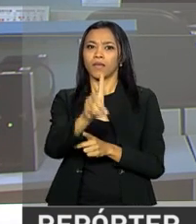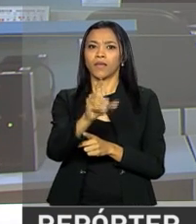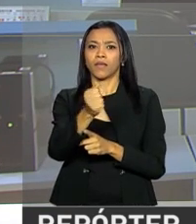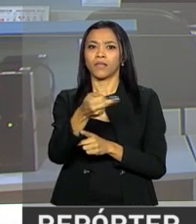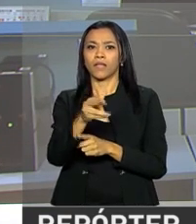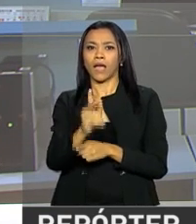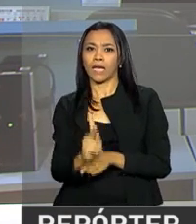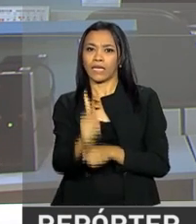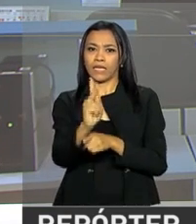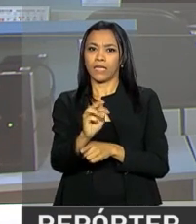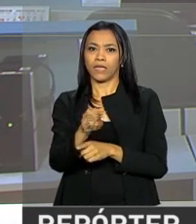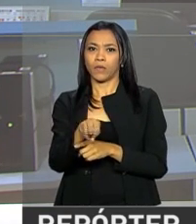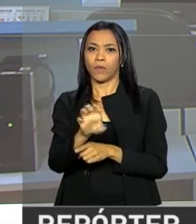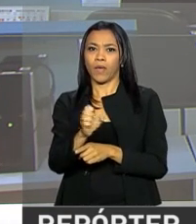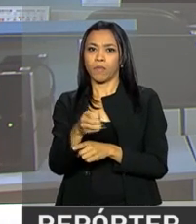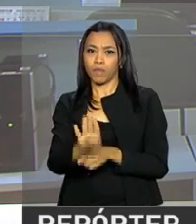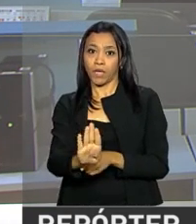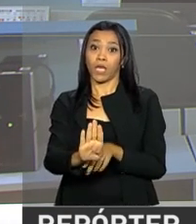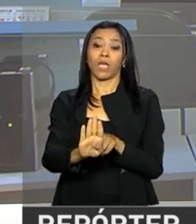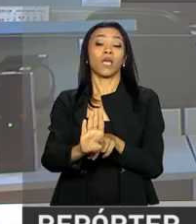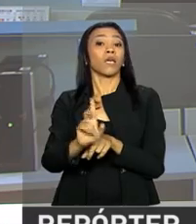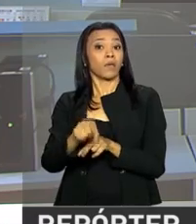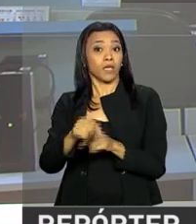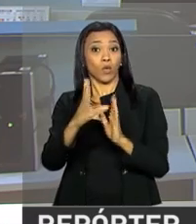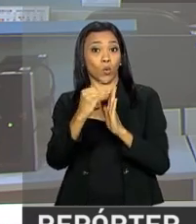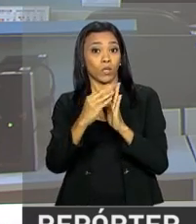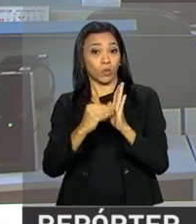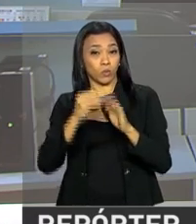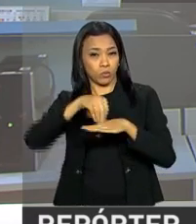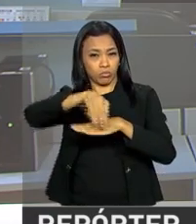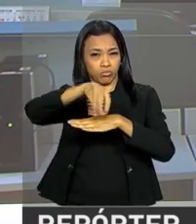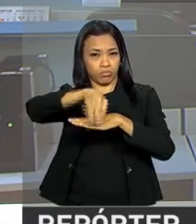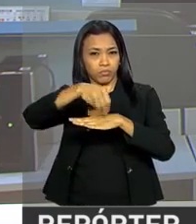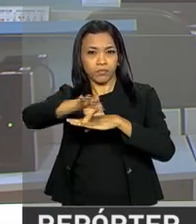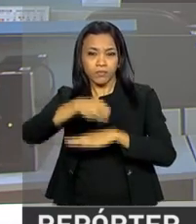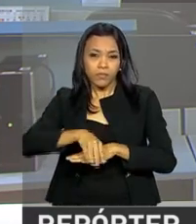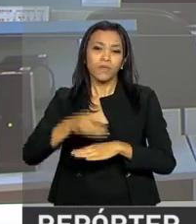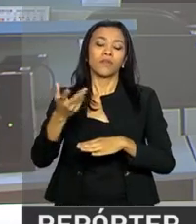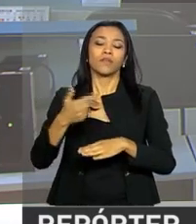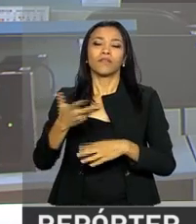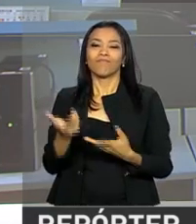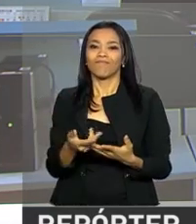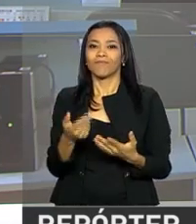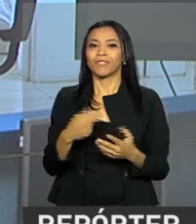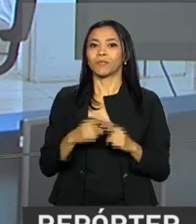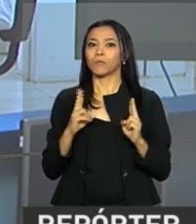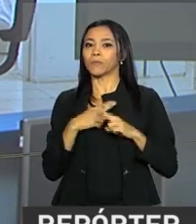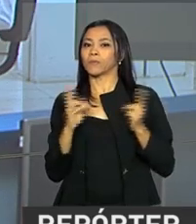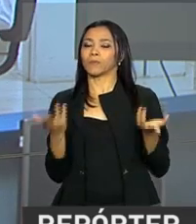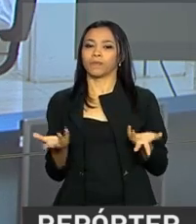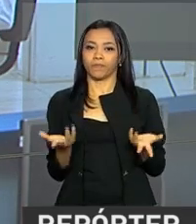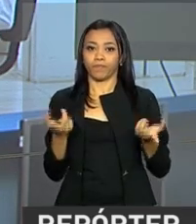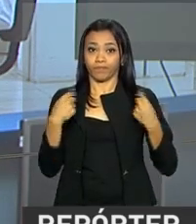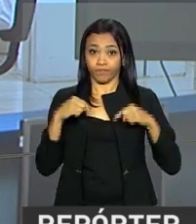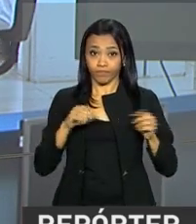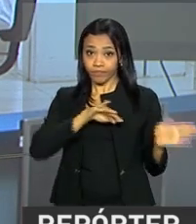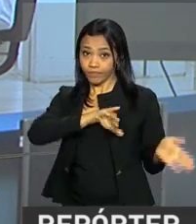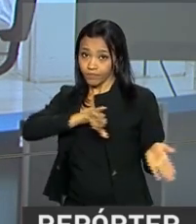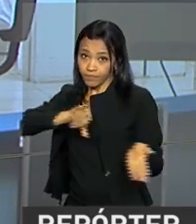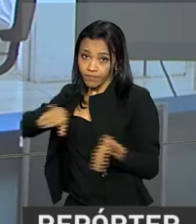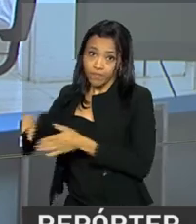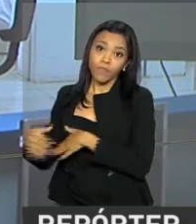meio virtual em que conteúdos são distribuídos de forma anônima e a partir de agora